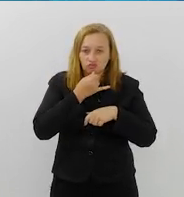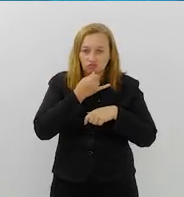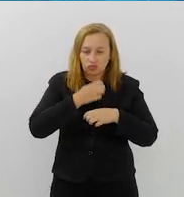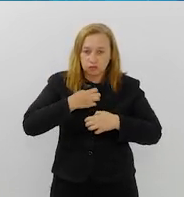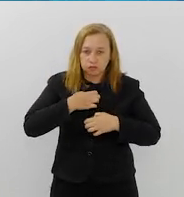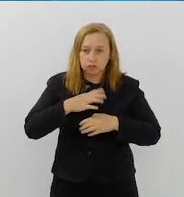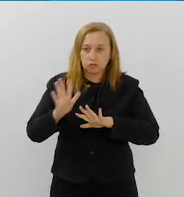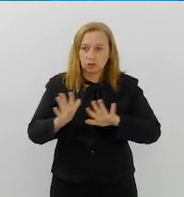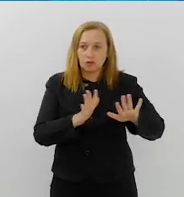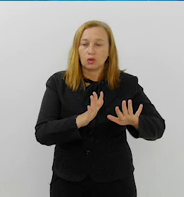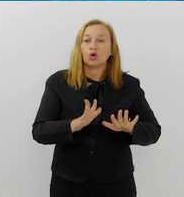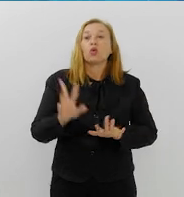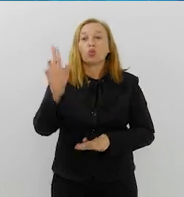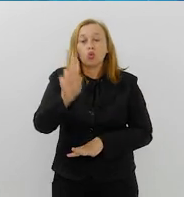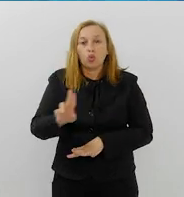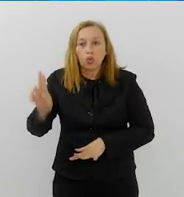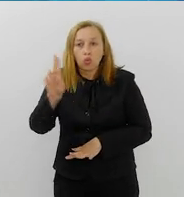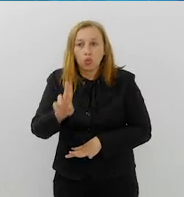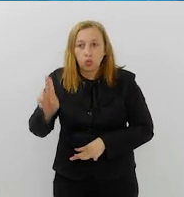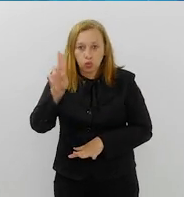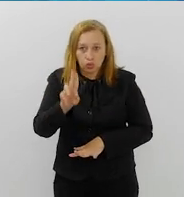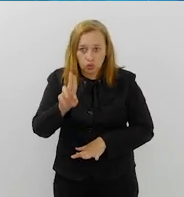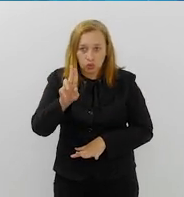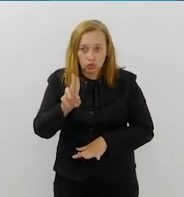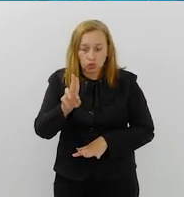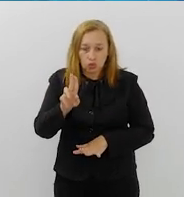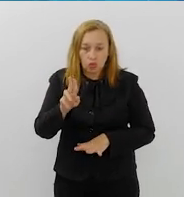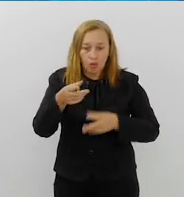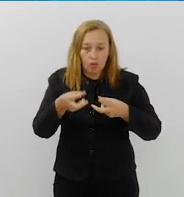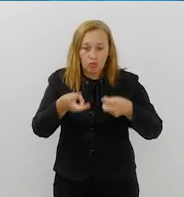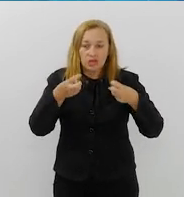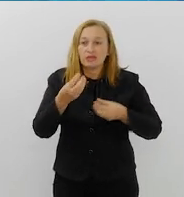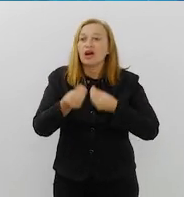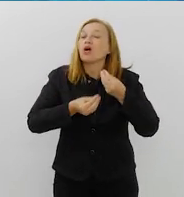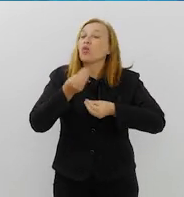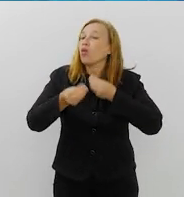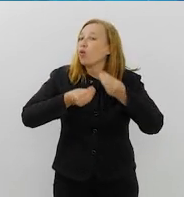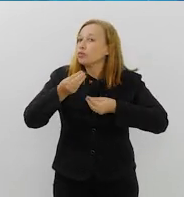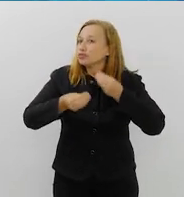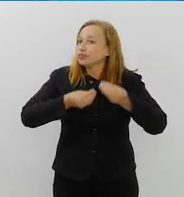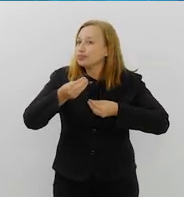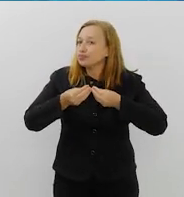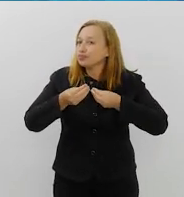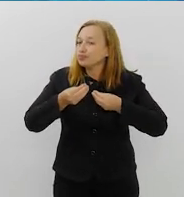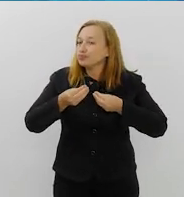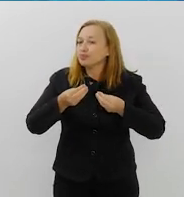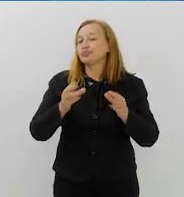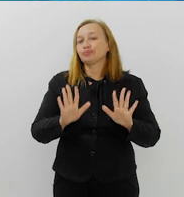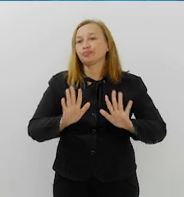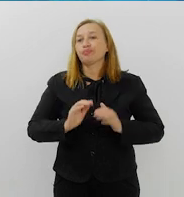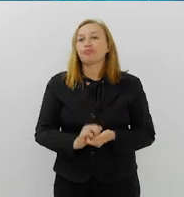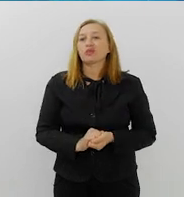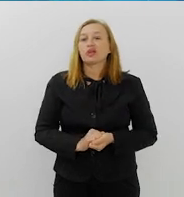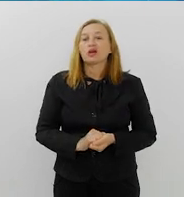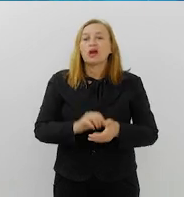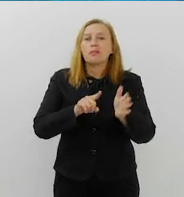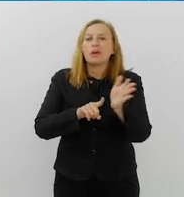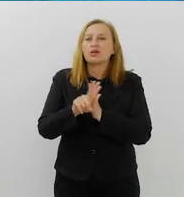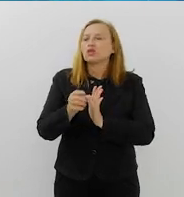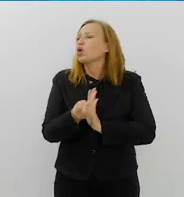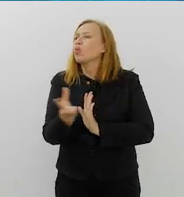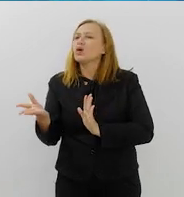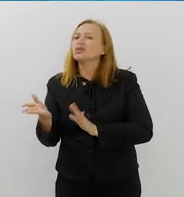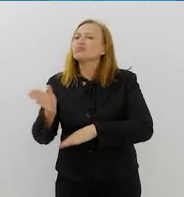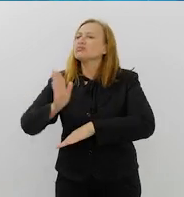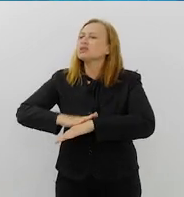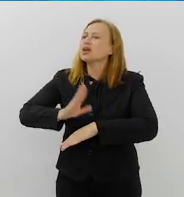Segundo ponto, verificar o padrão de uso excessivo. Como que você verifica esse padrão de uso excessivo? Muitas vezes você pergunta para